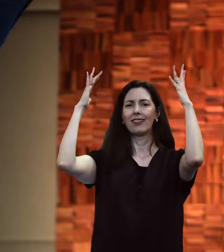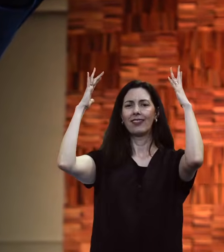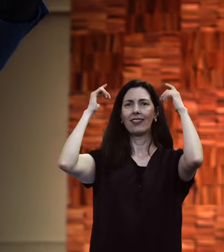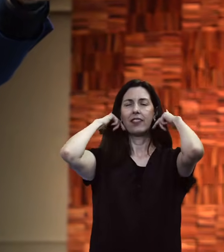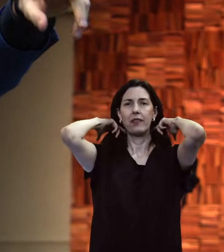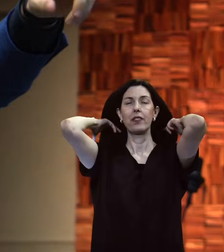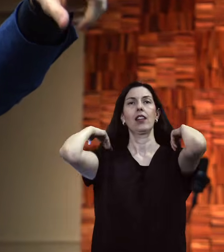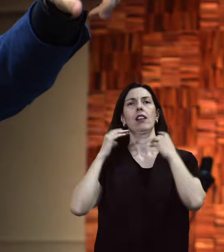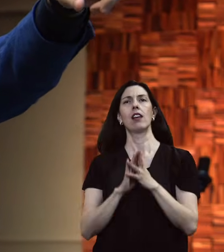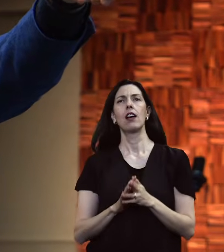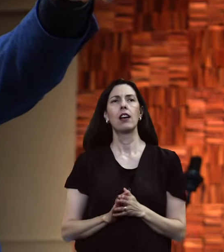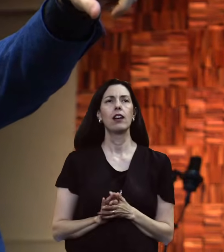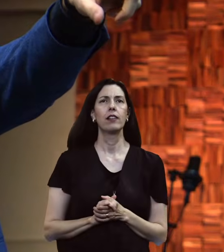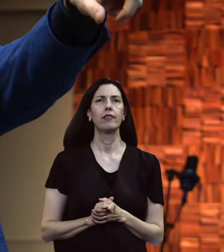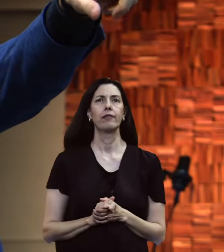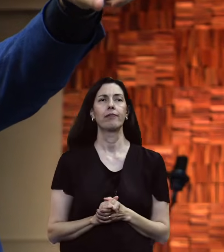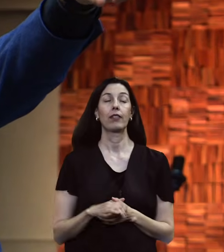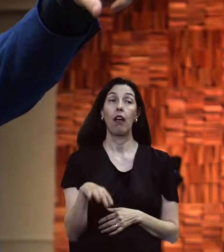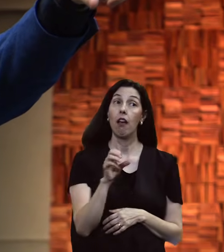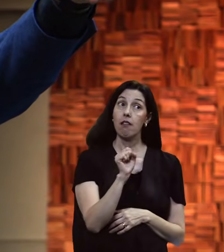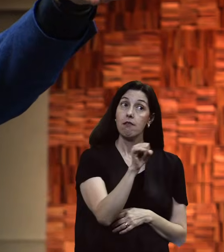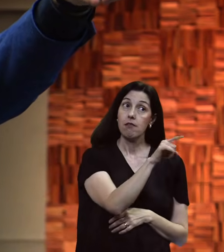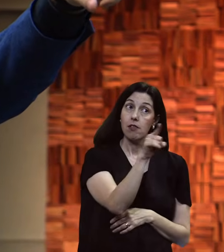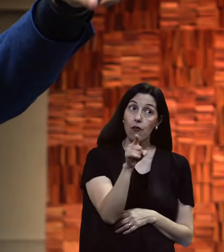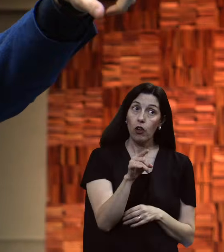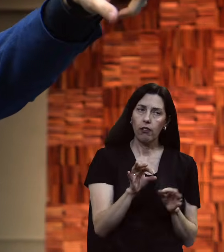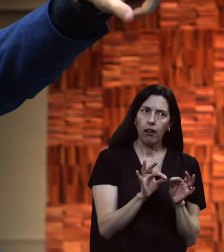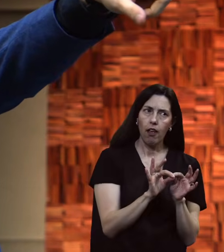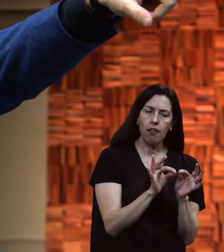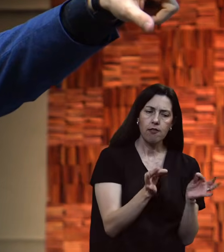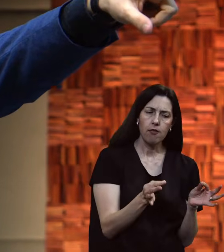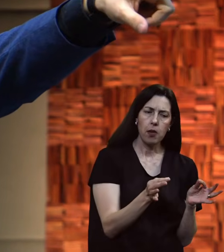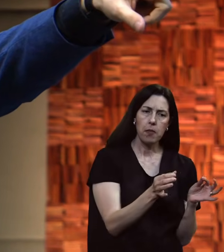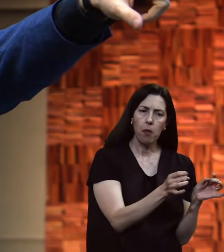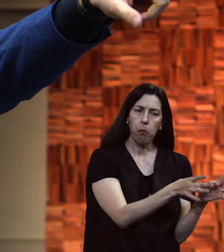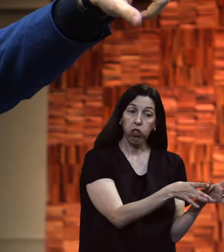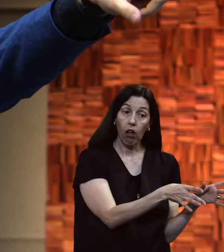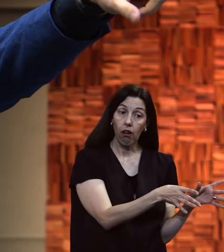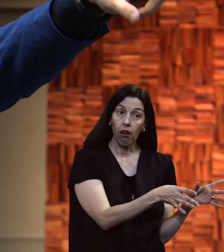Se você deixar de ser simples, você vai perder a bênção de Deus na tua vida.